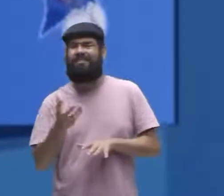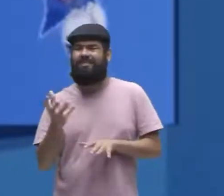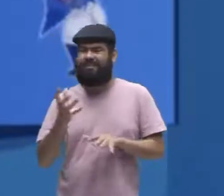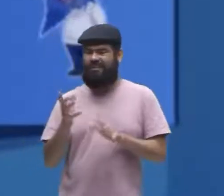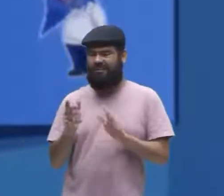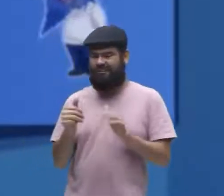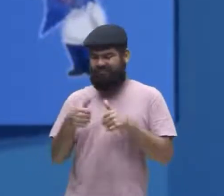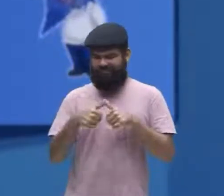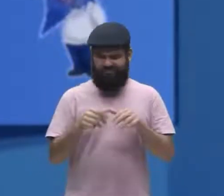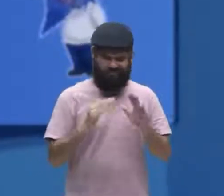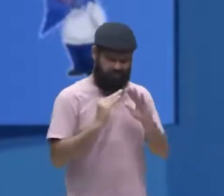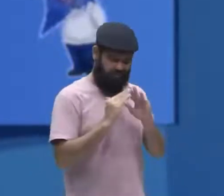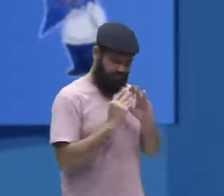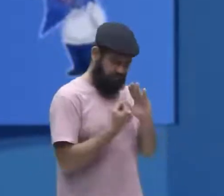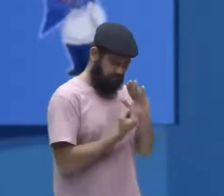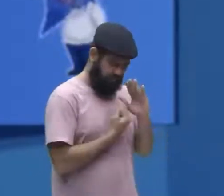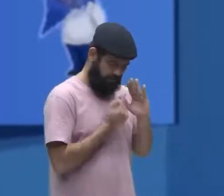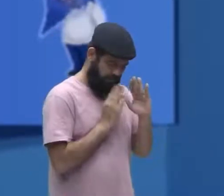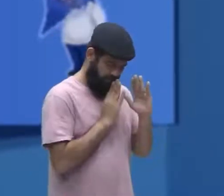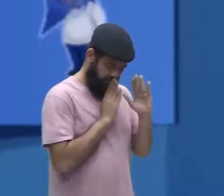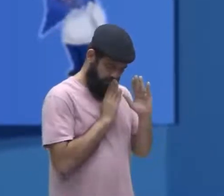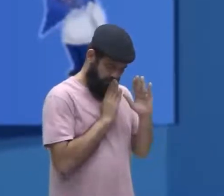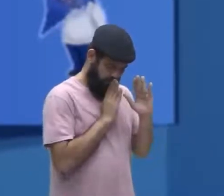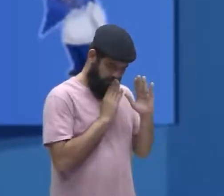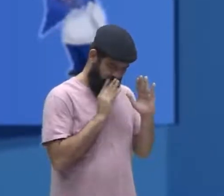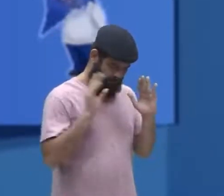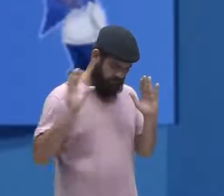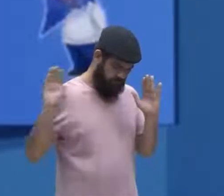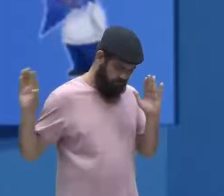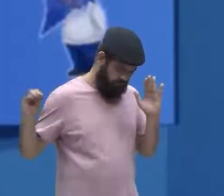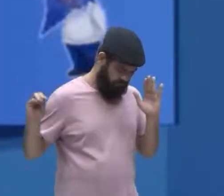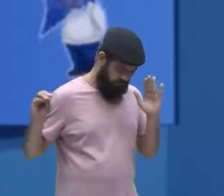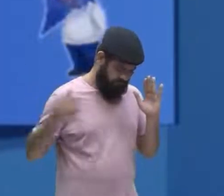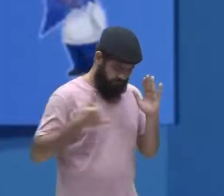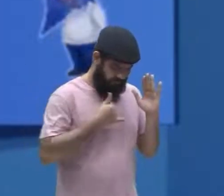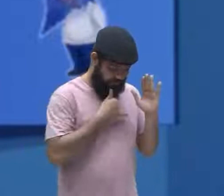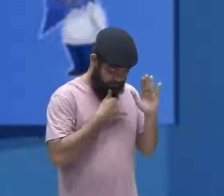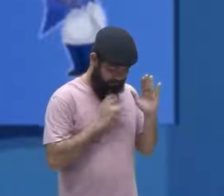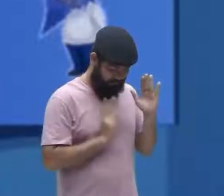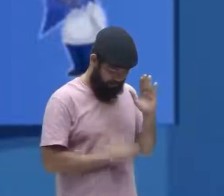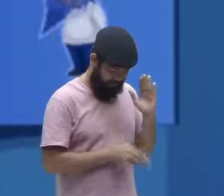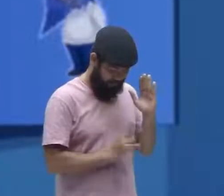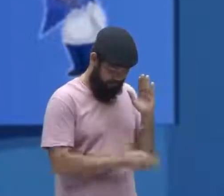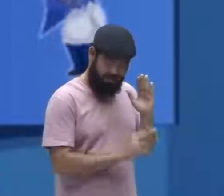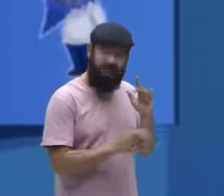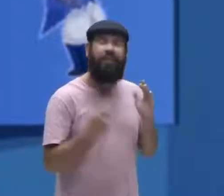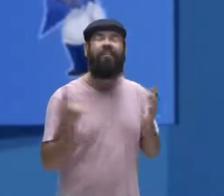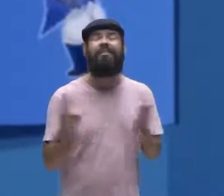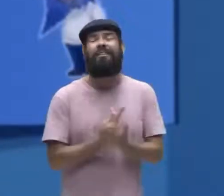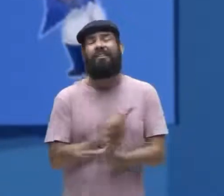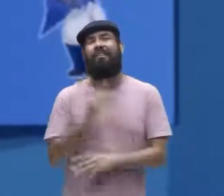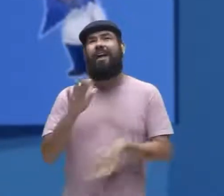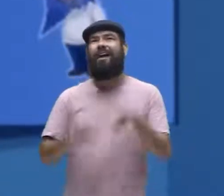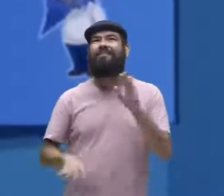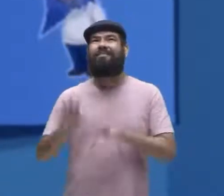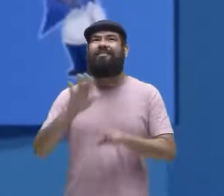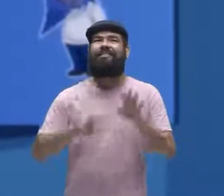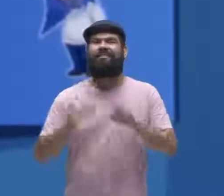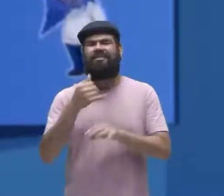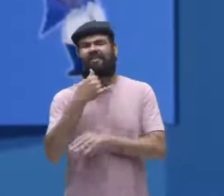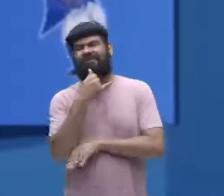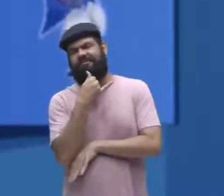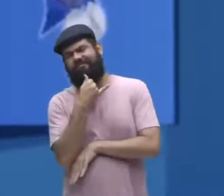a gente não quer falar com ninguém, a gente fica nesse momento de tristeza e assim, o que acontece? Geralmente quando a gente está